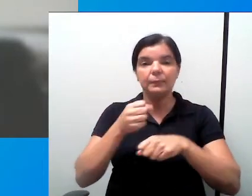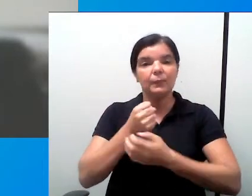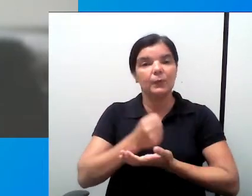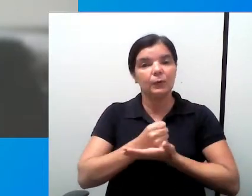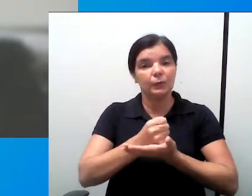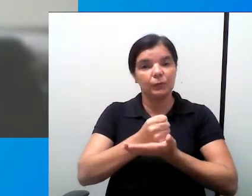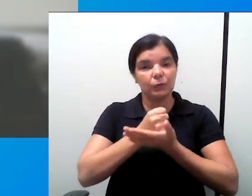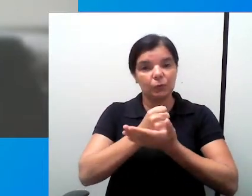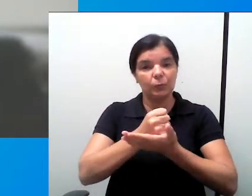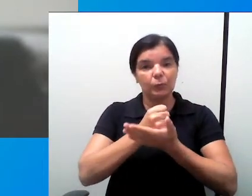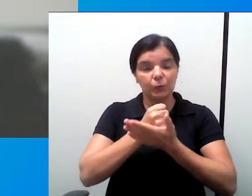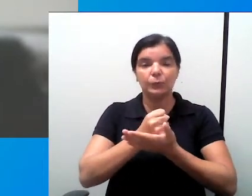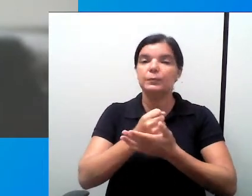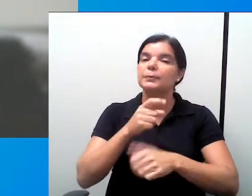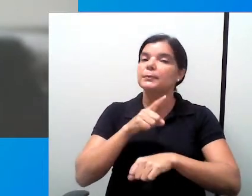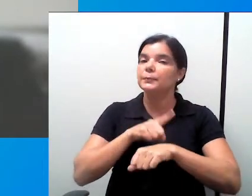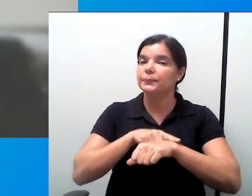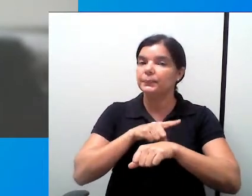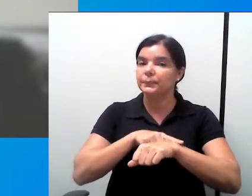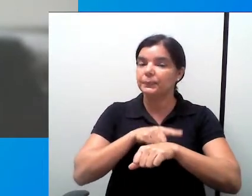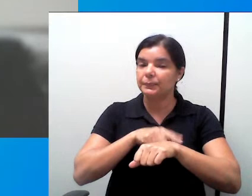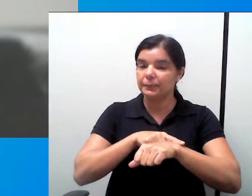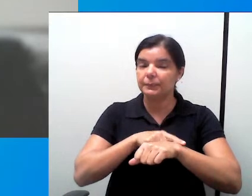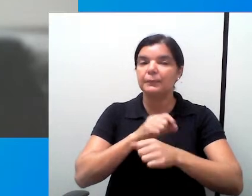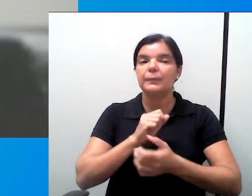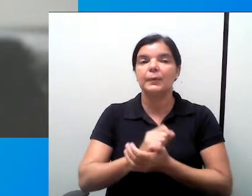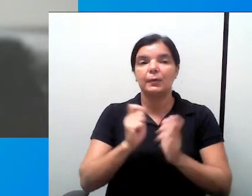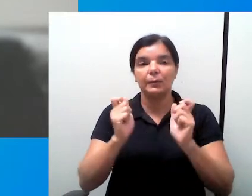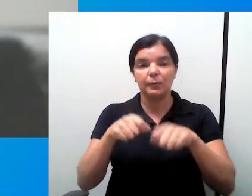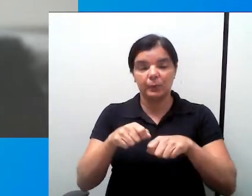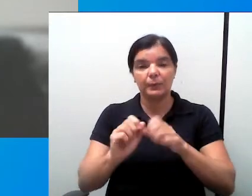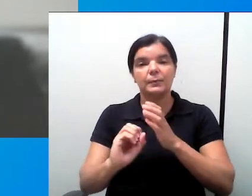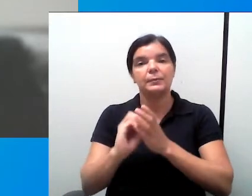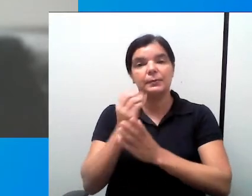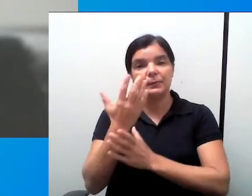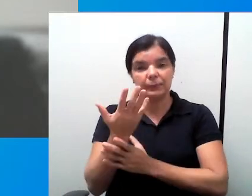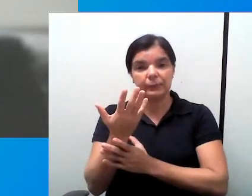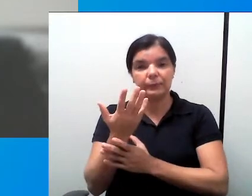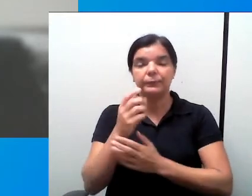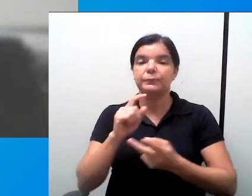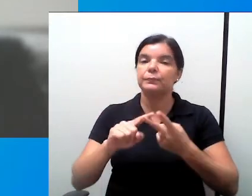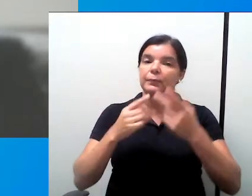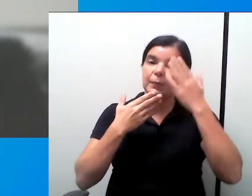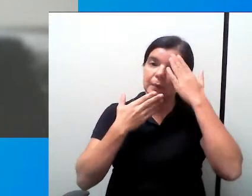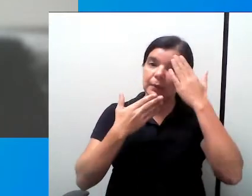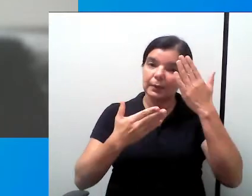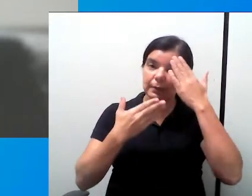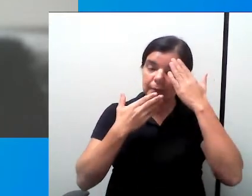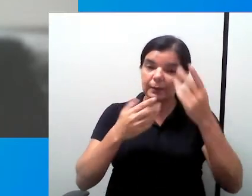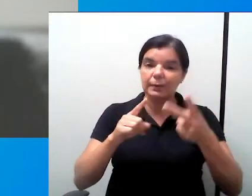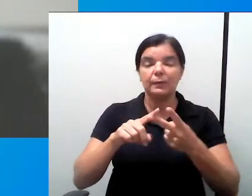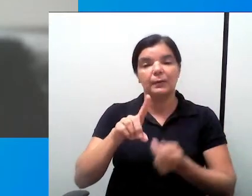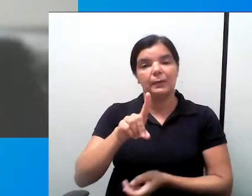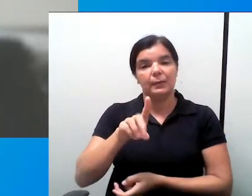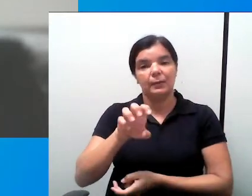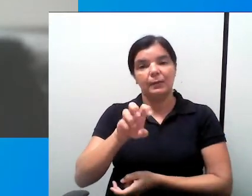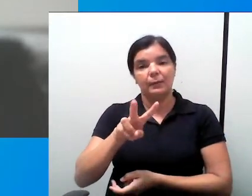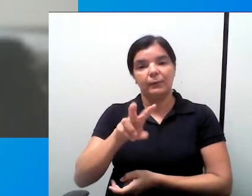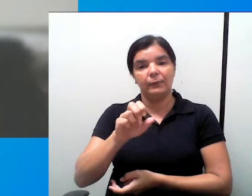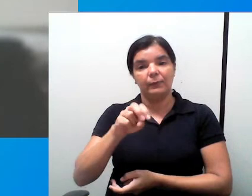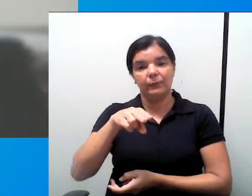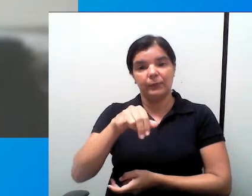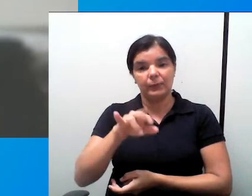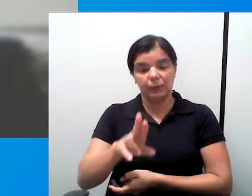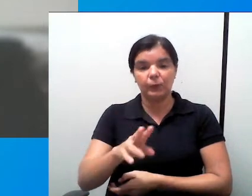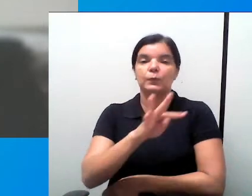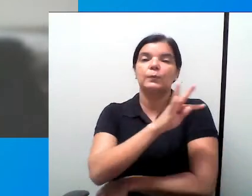do evento, em toda a assessoria para que esse evento fosse executado. Agradecemos também o Devani, que foi o responsável técnico